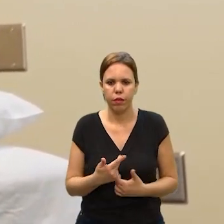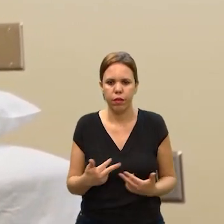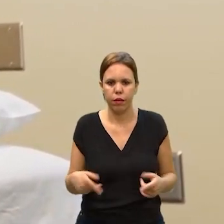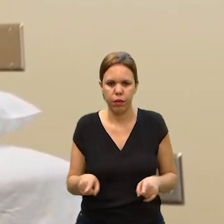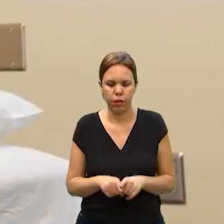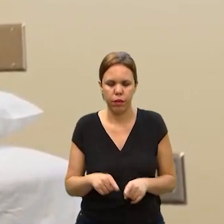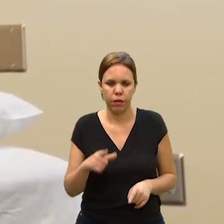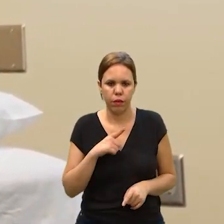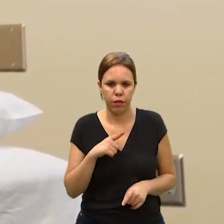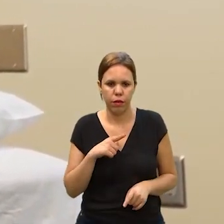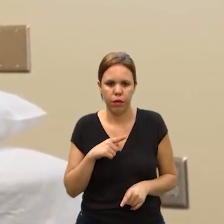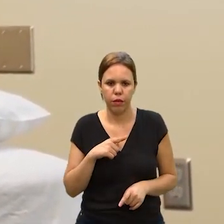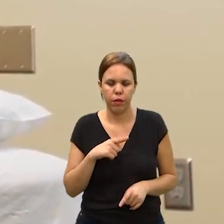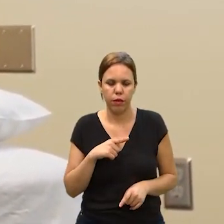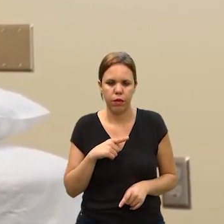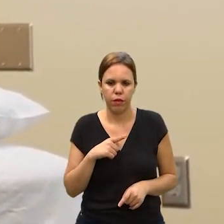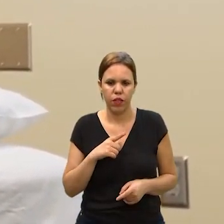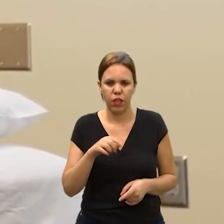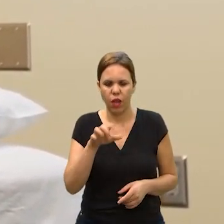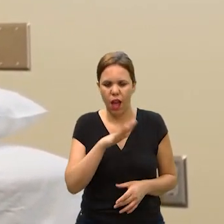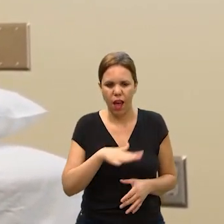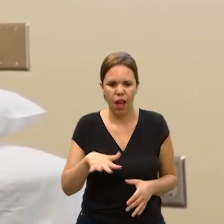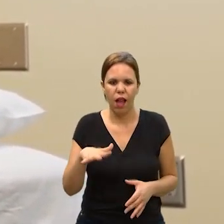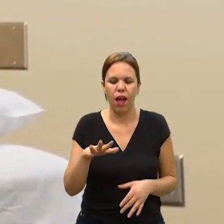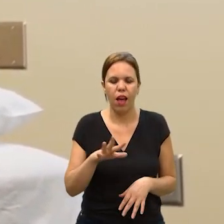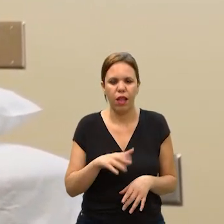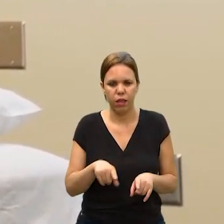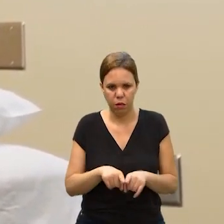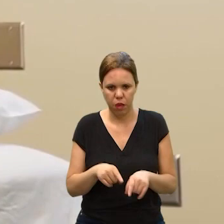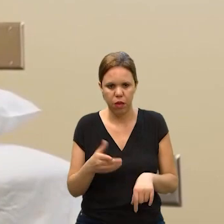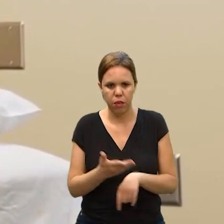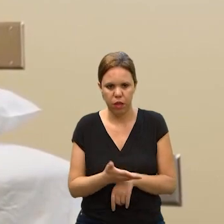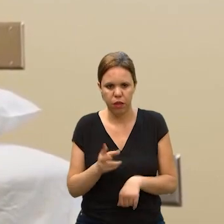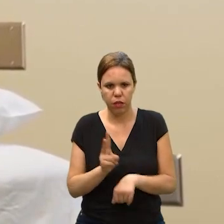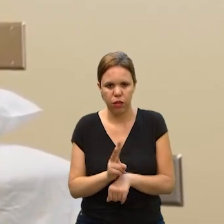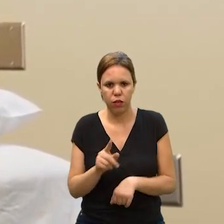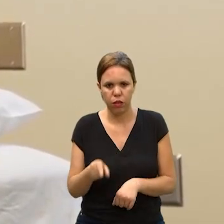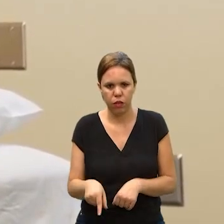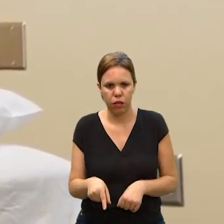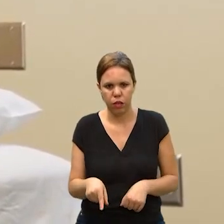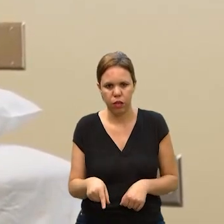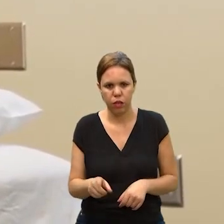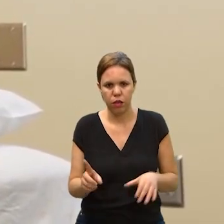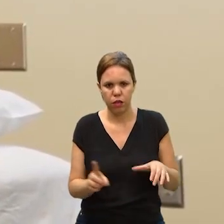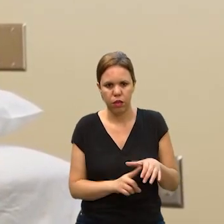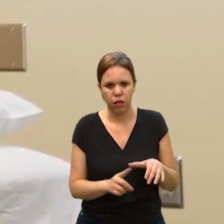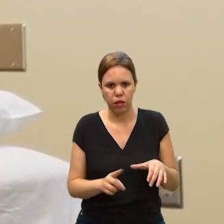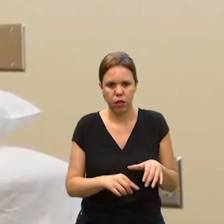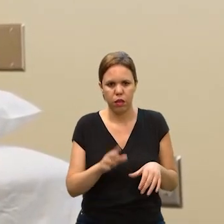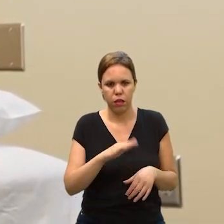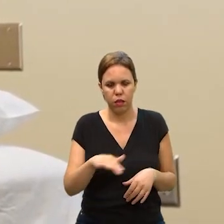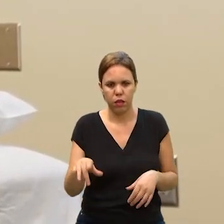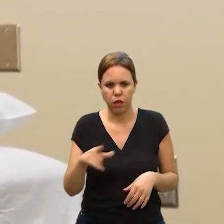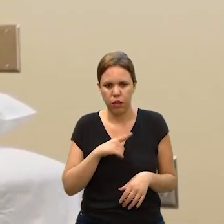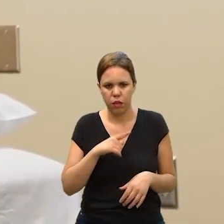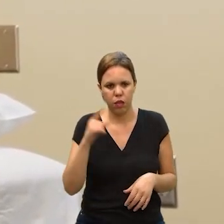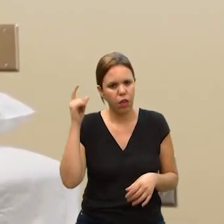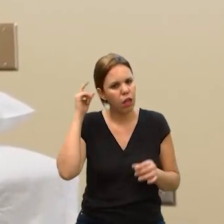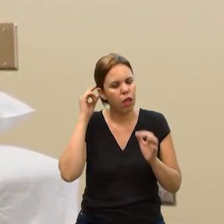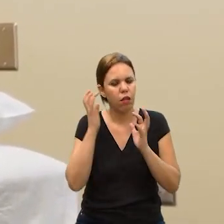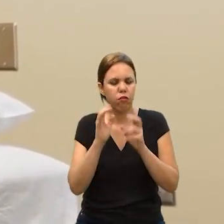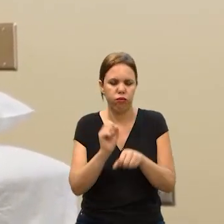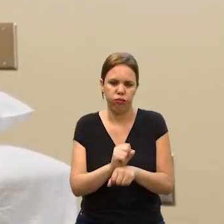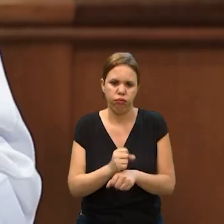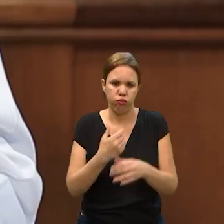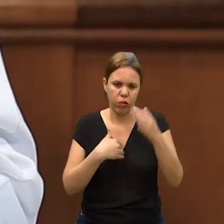outros comprometimentos você ter envolvimentos de outras áreas que vão participar no cuidado dessa paciente, dessa criança que tenha